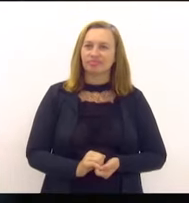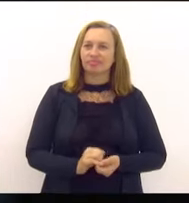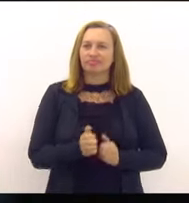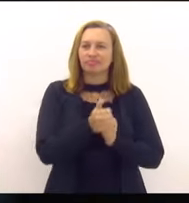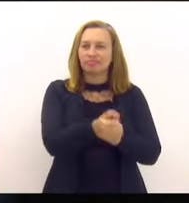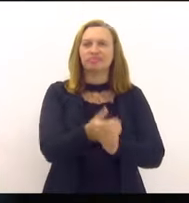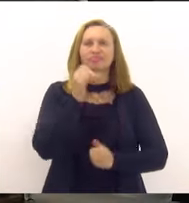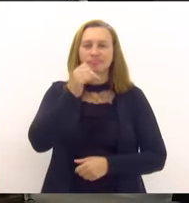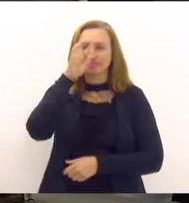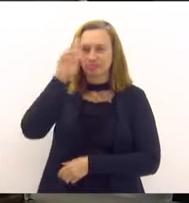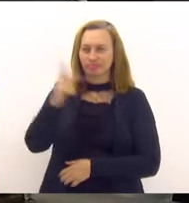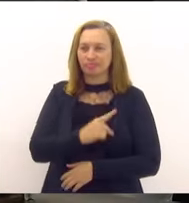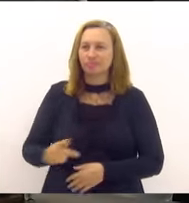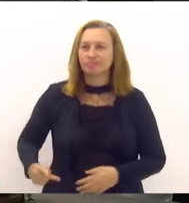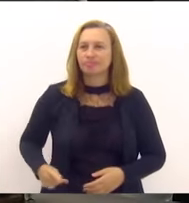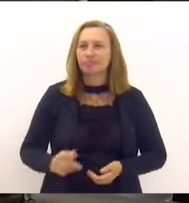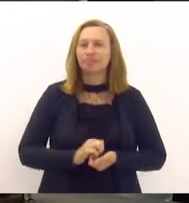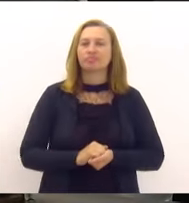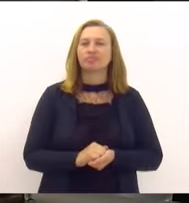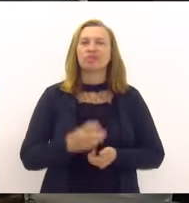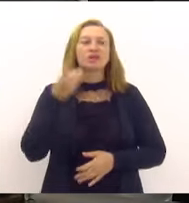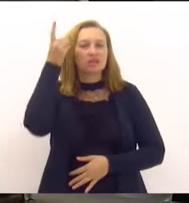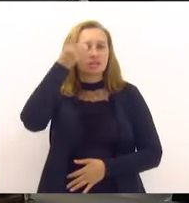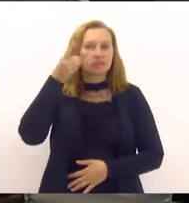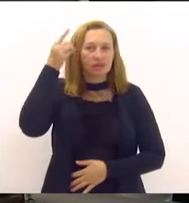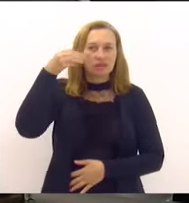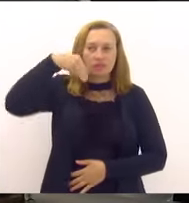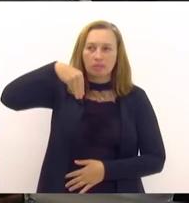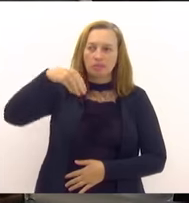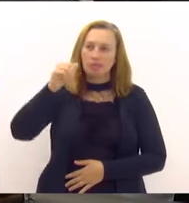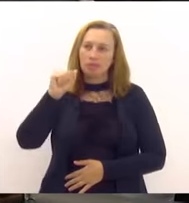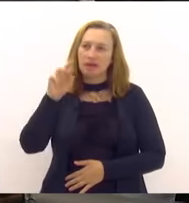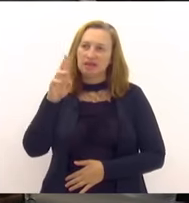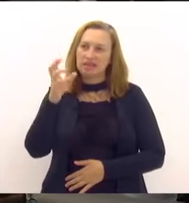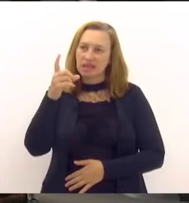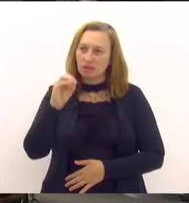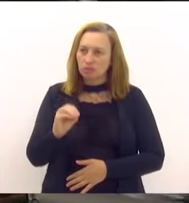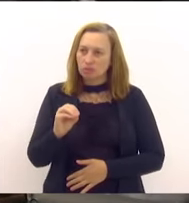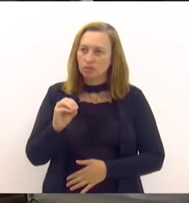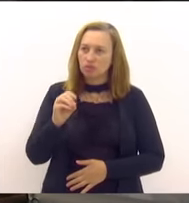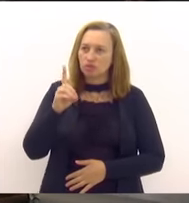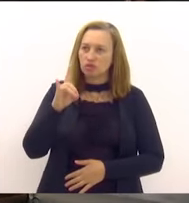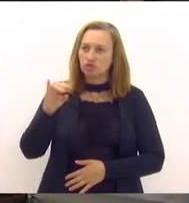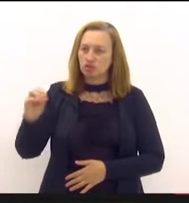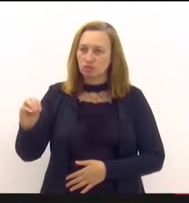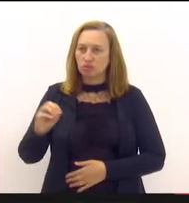Acompanho o relator, presidente. Muito obrigado. Deputado Marcelo Dino.